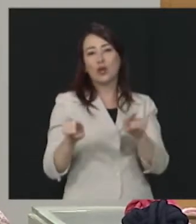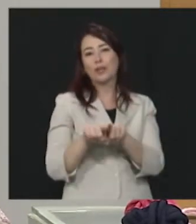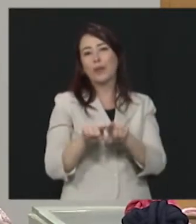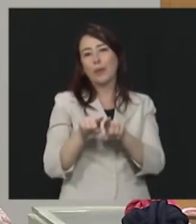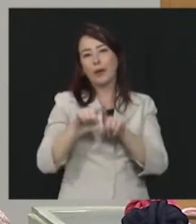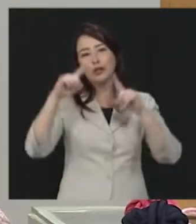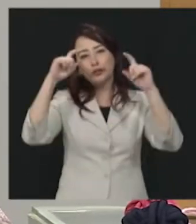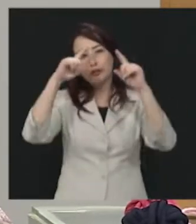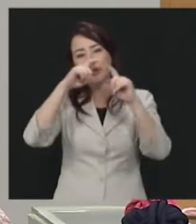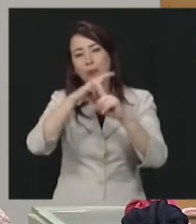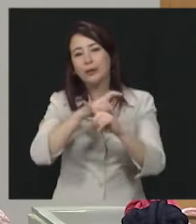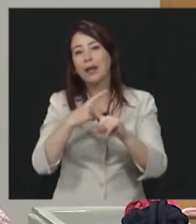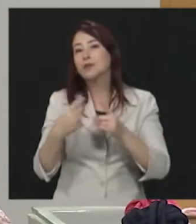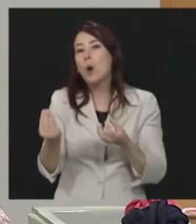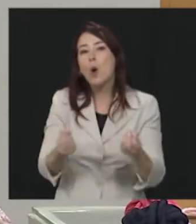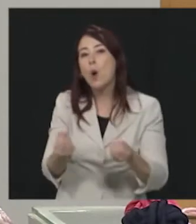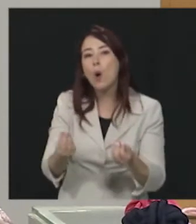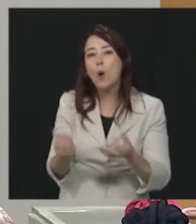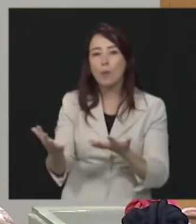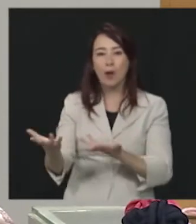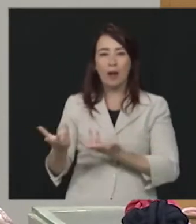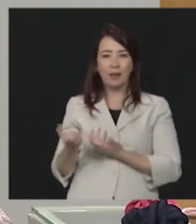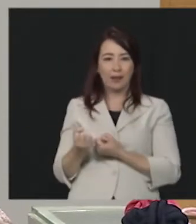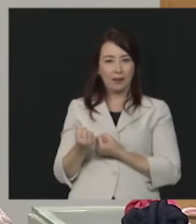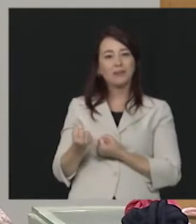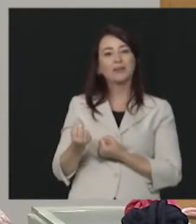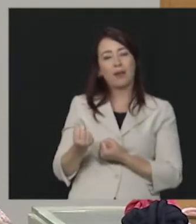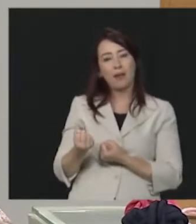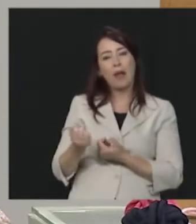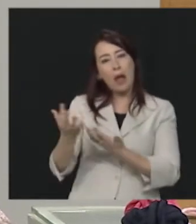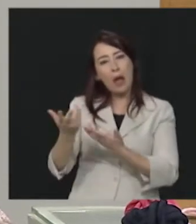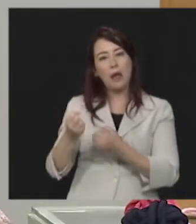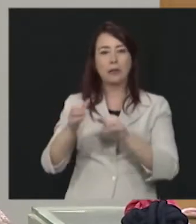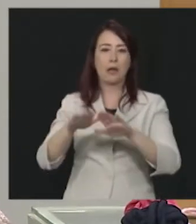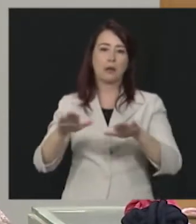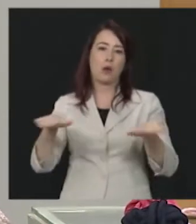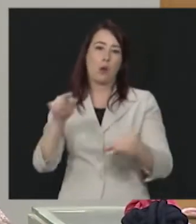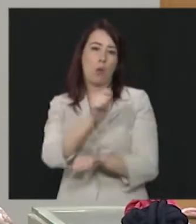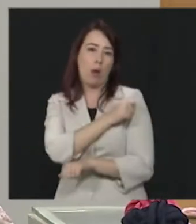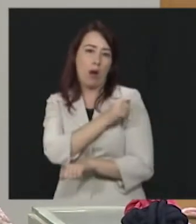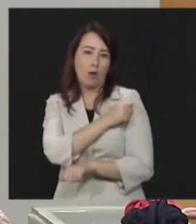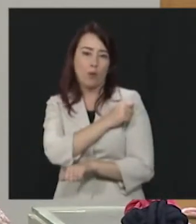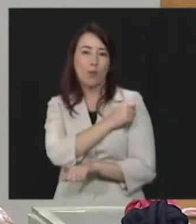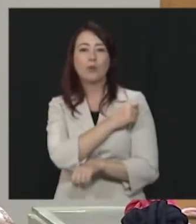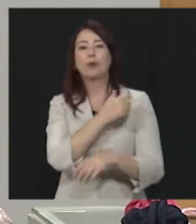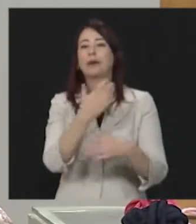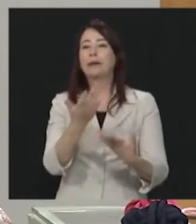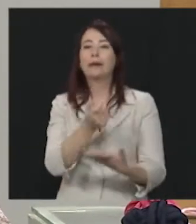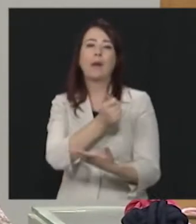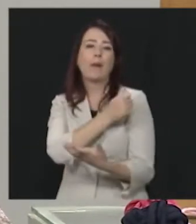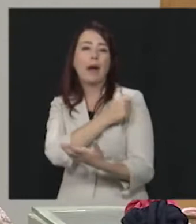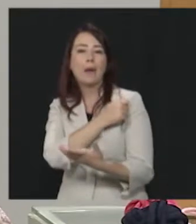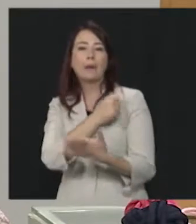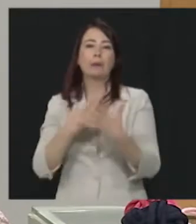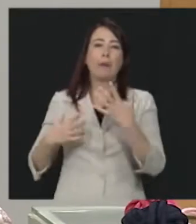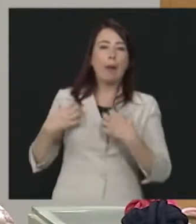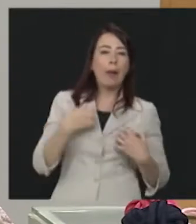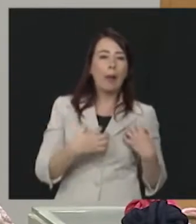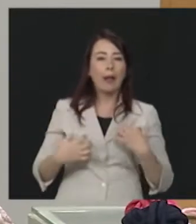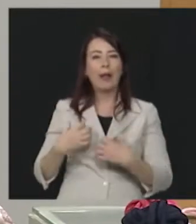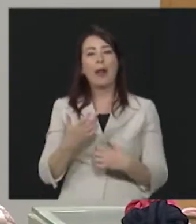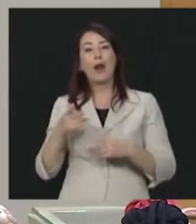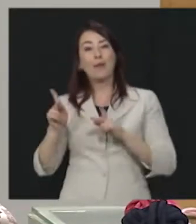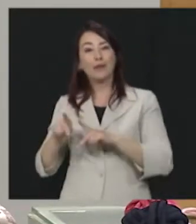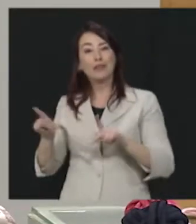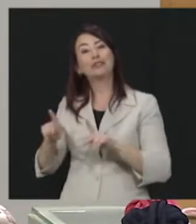para atender aquela dificuldade do aluno. Então, o aluno sofria, o professor sofria, os colegas